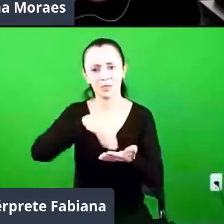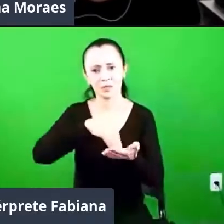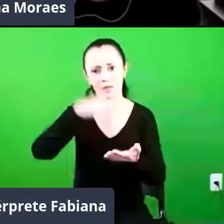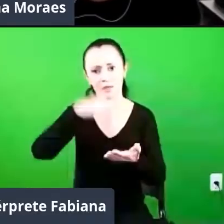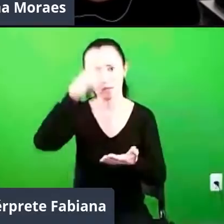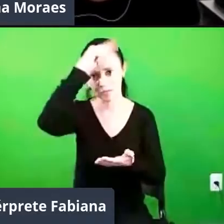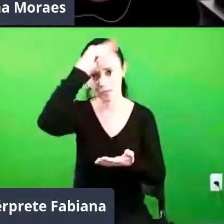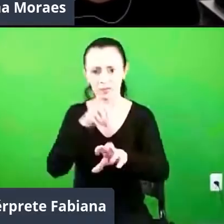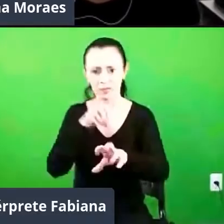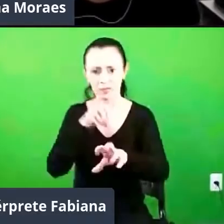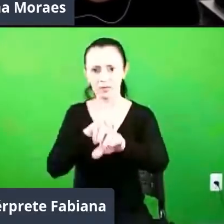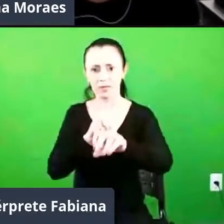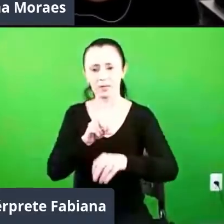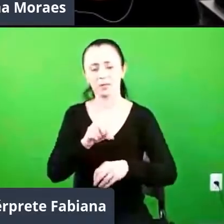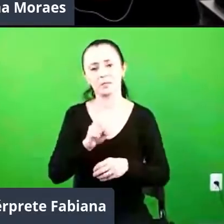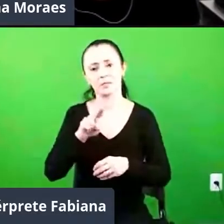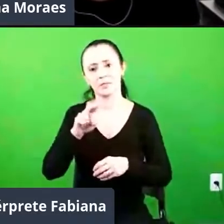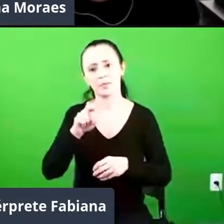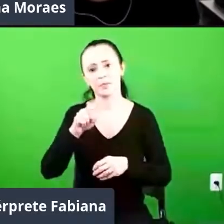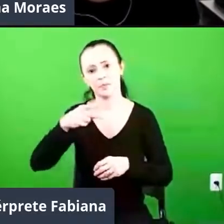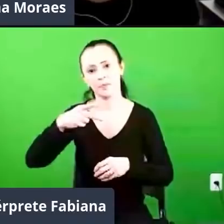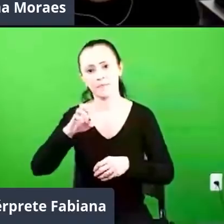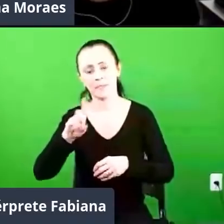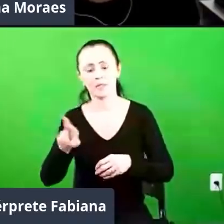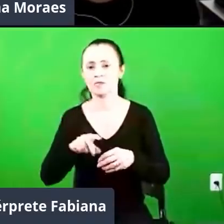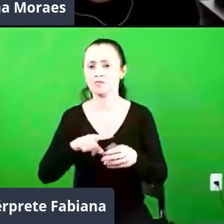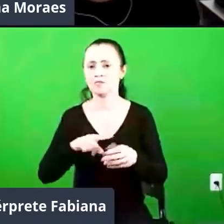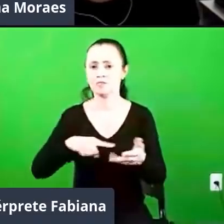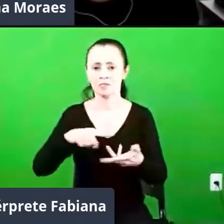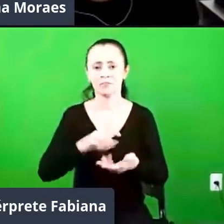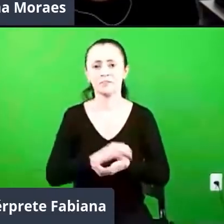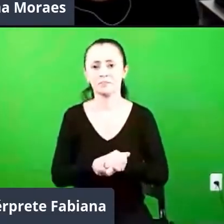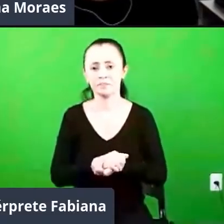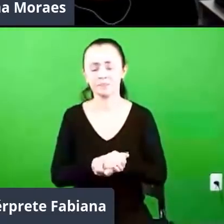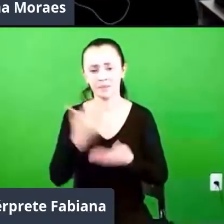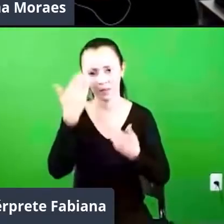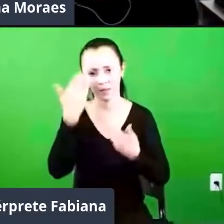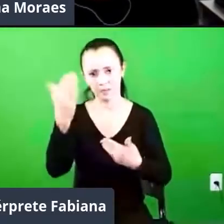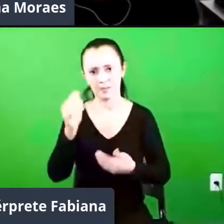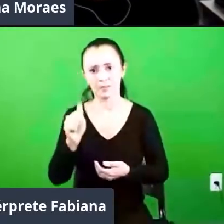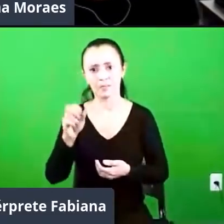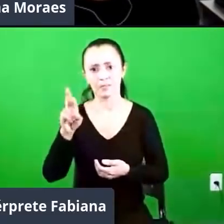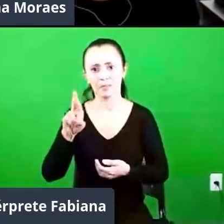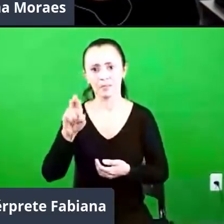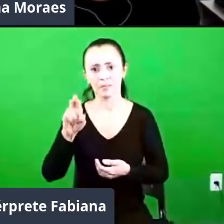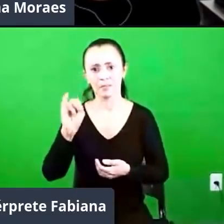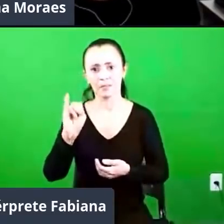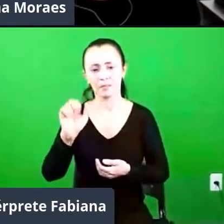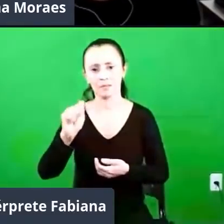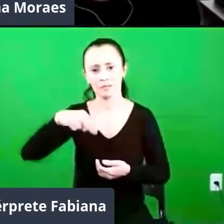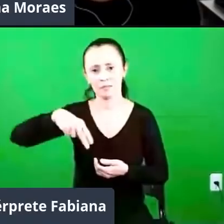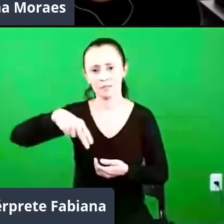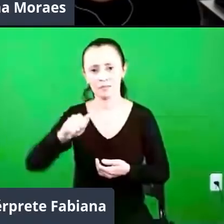a SUPED e a GEFEM. Obrigada, Adriana, mais uma vez pelo convite, né? Alessandro e a